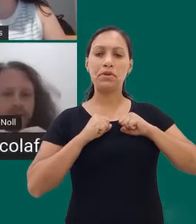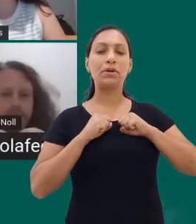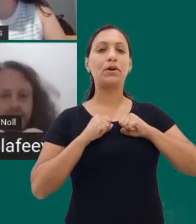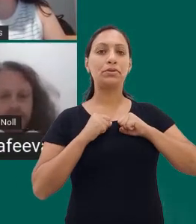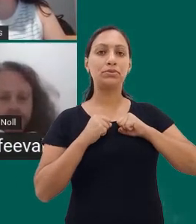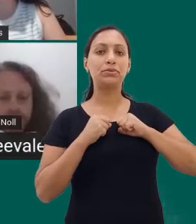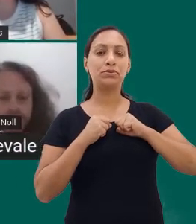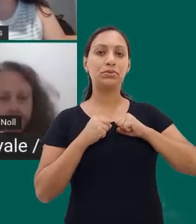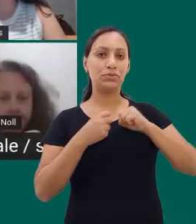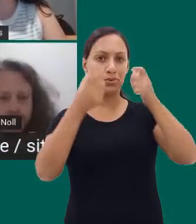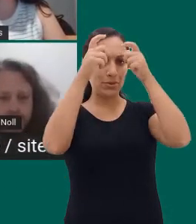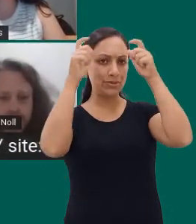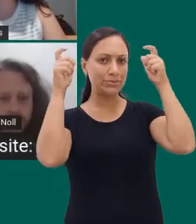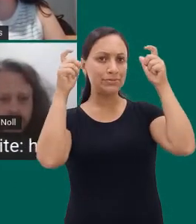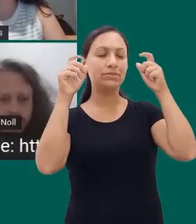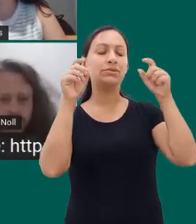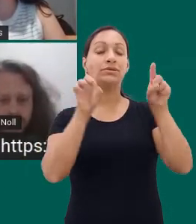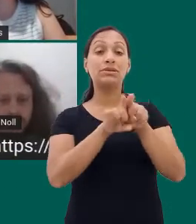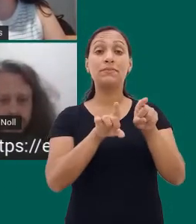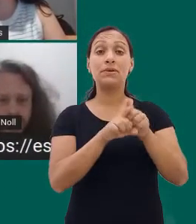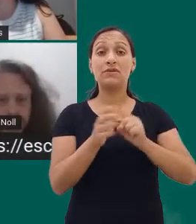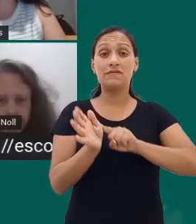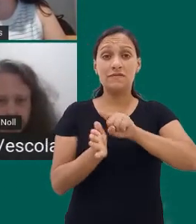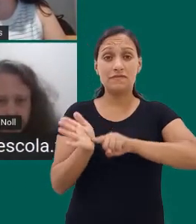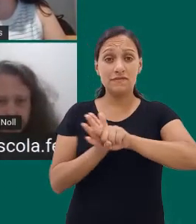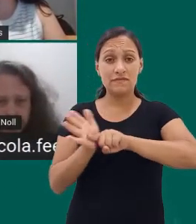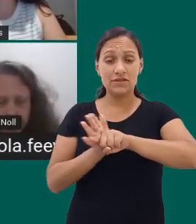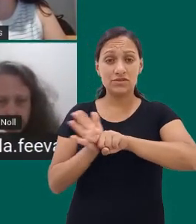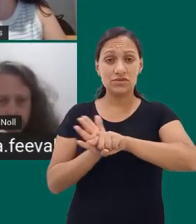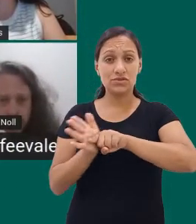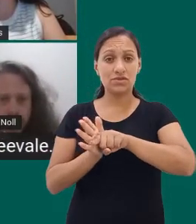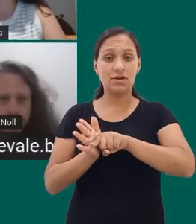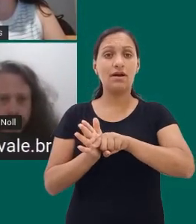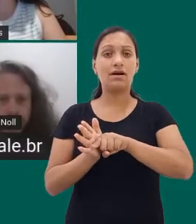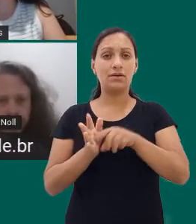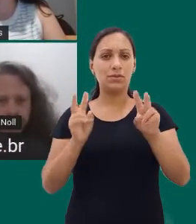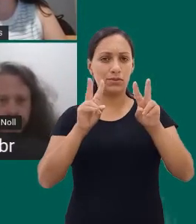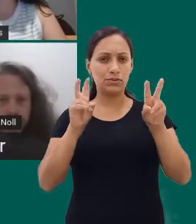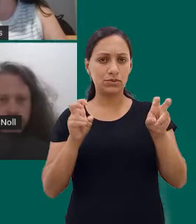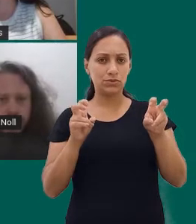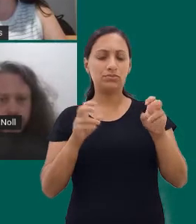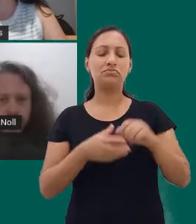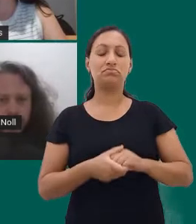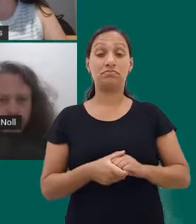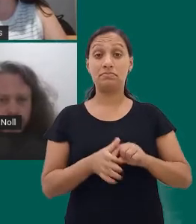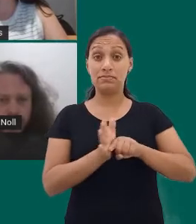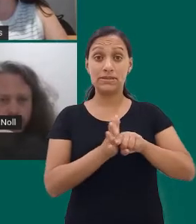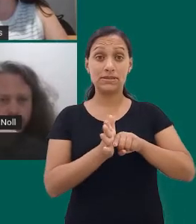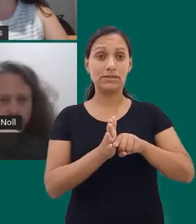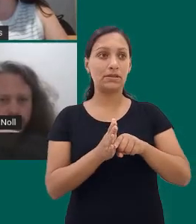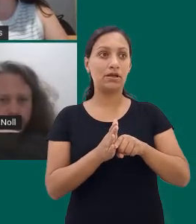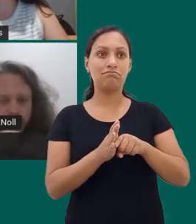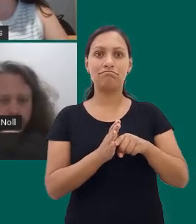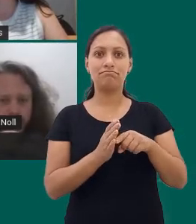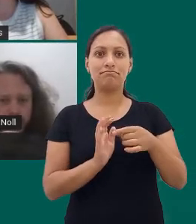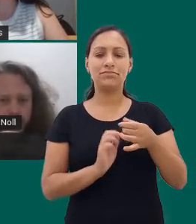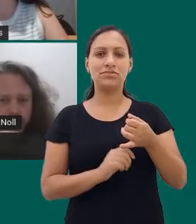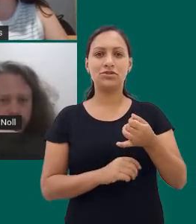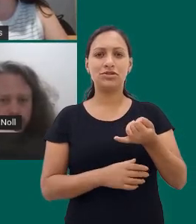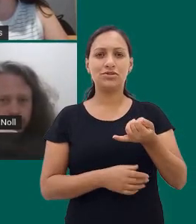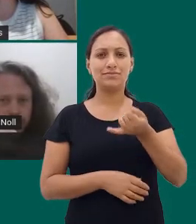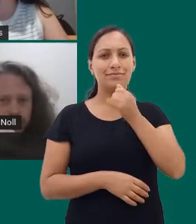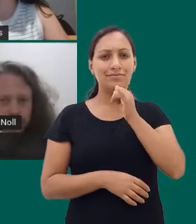quanto eles investigaram isso em uma pesquisa amostral autoral